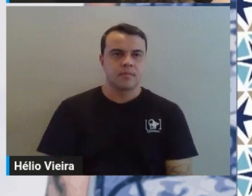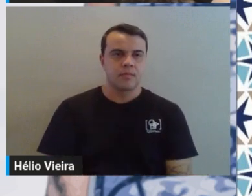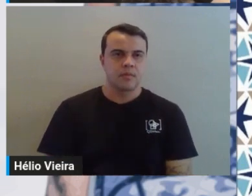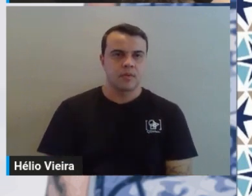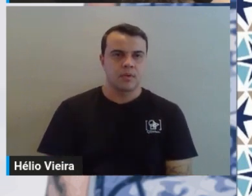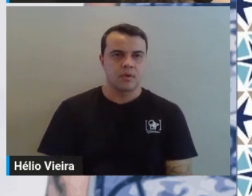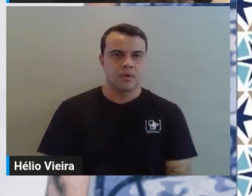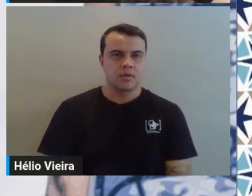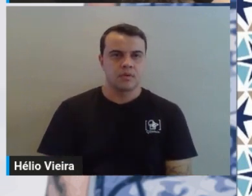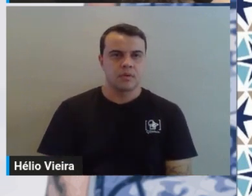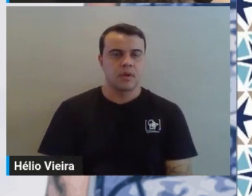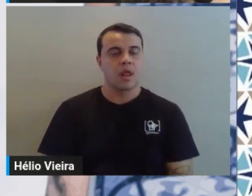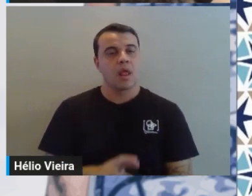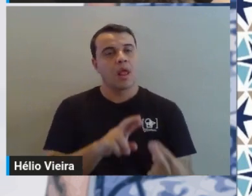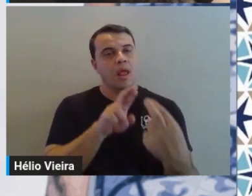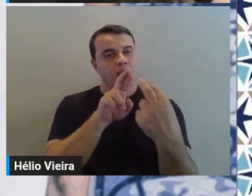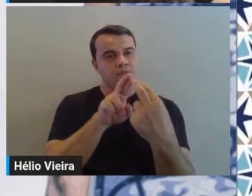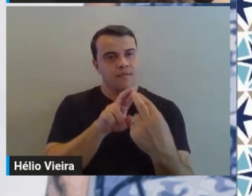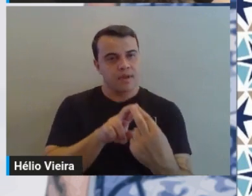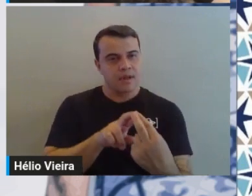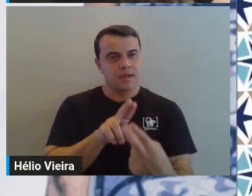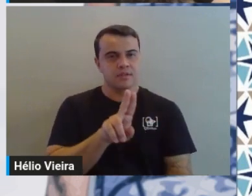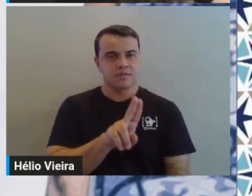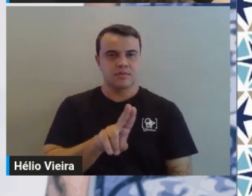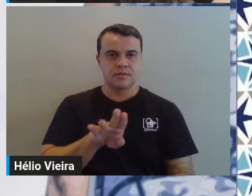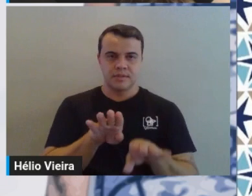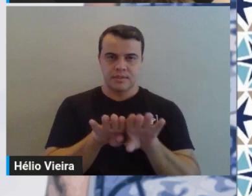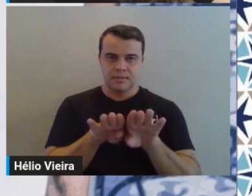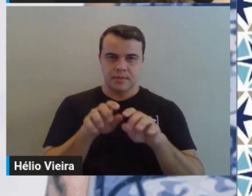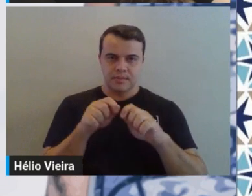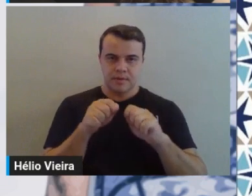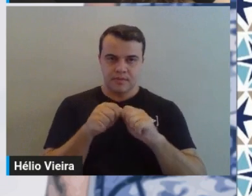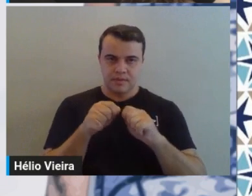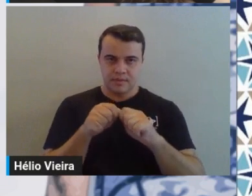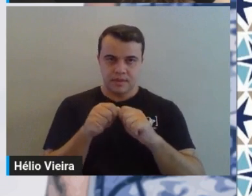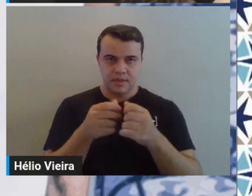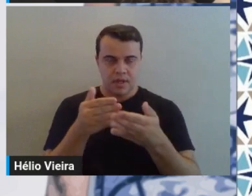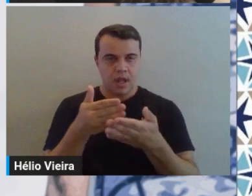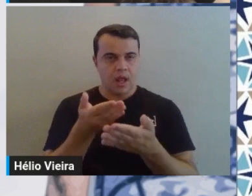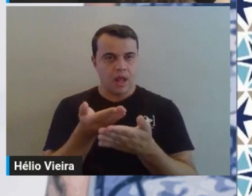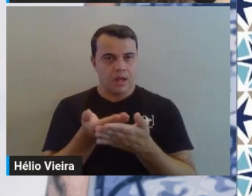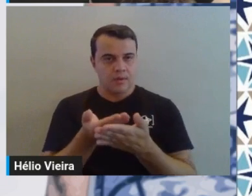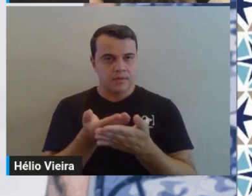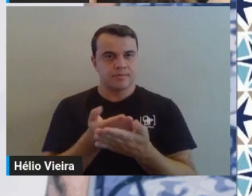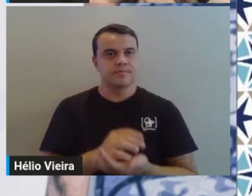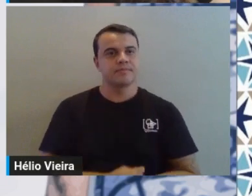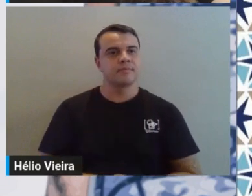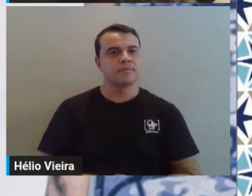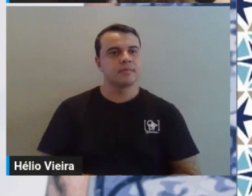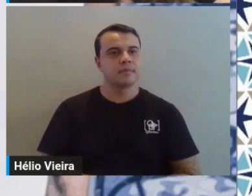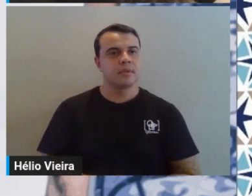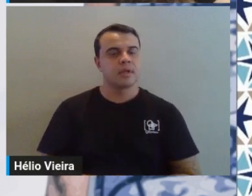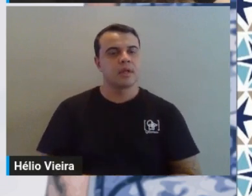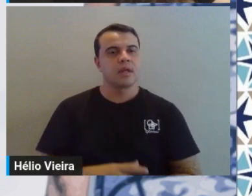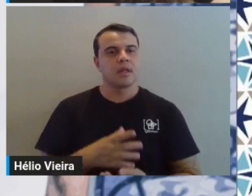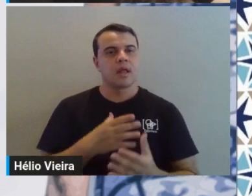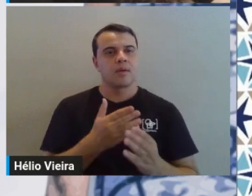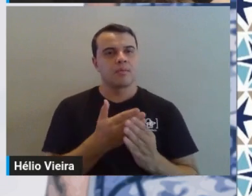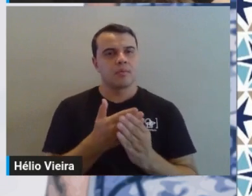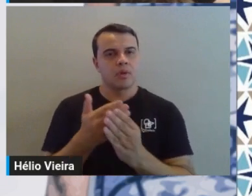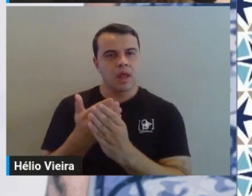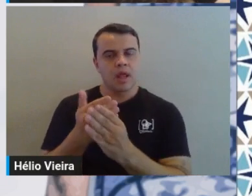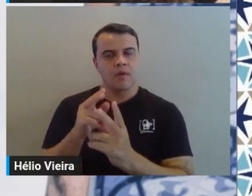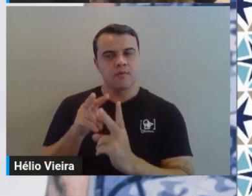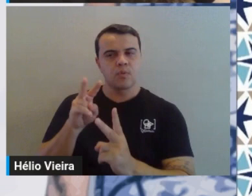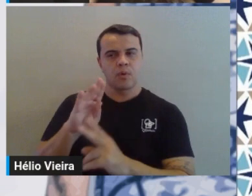Também tem algumas referências que eu utilizei para fazer a aula. Na biblioteca virtual da